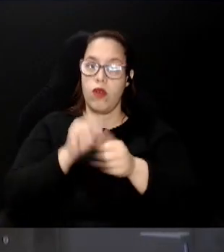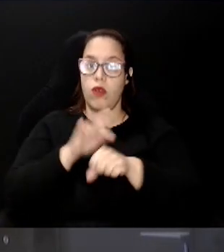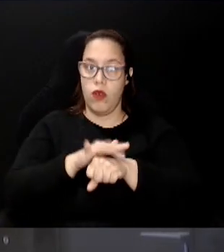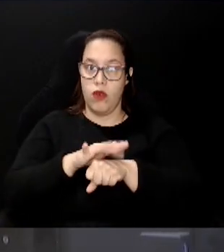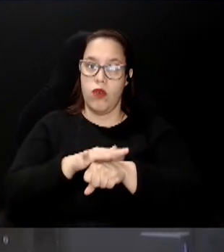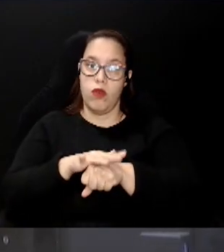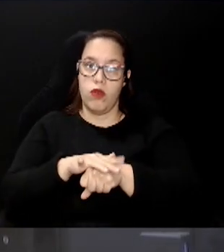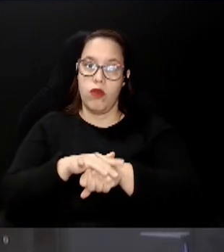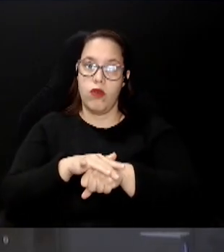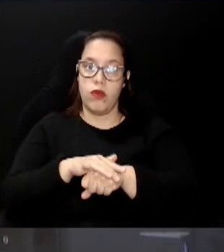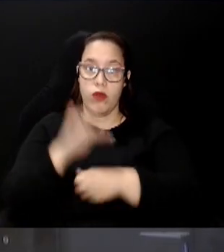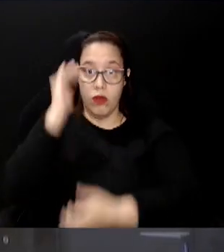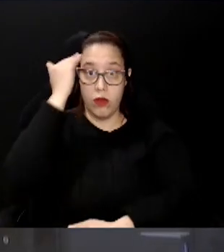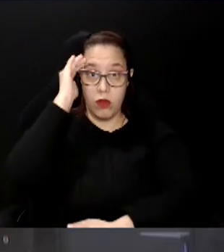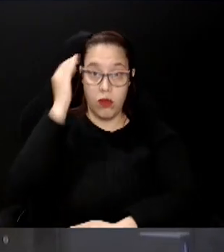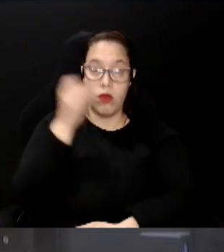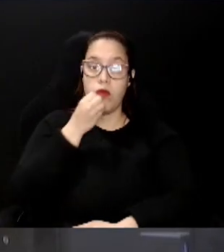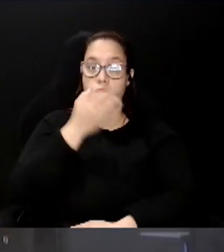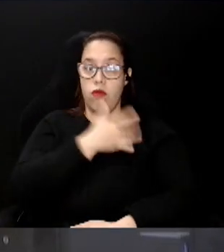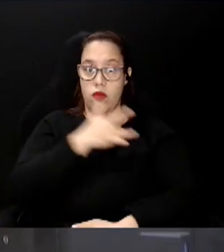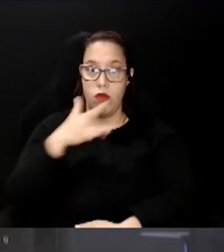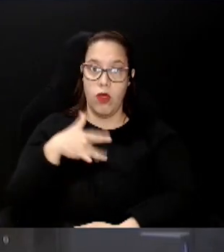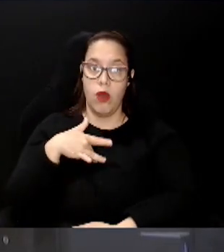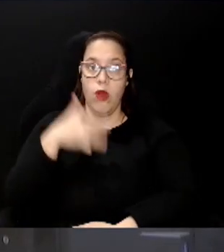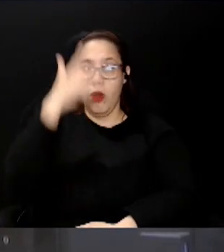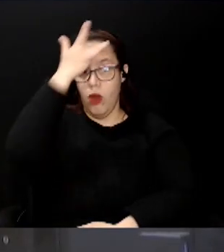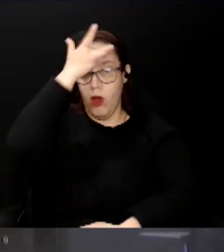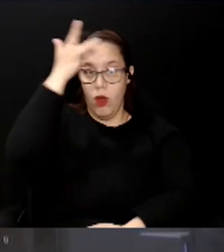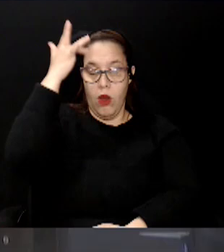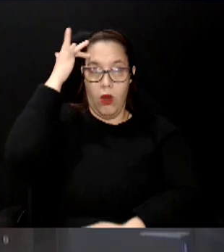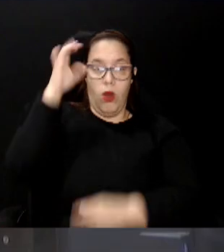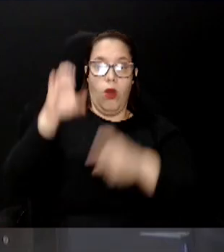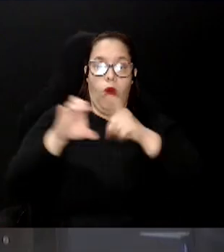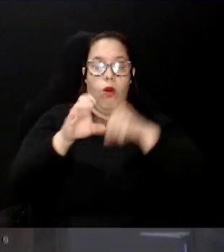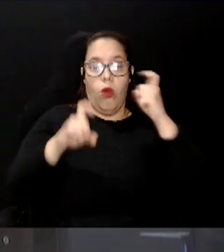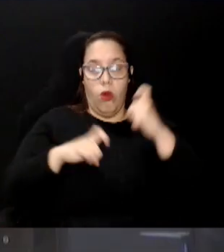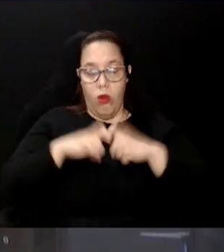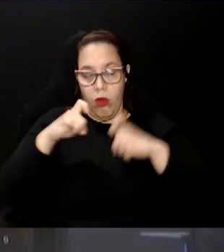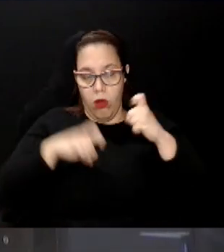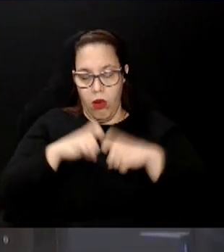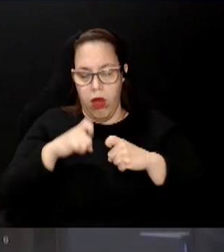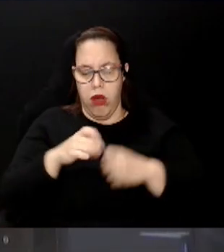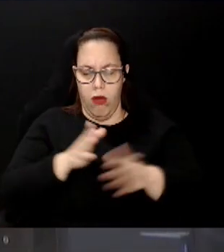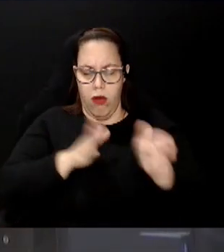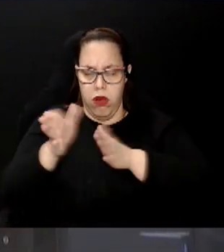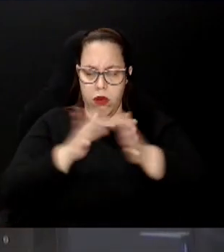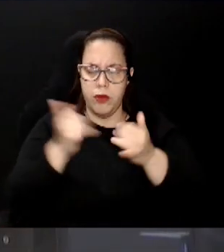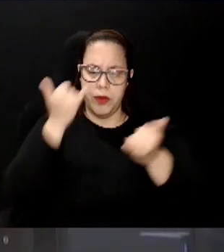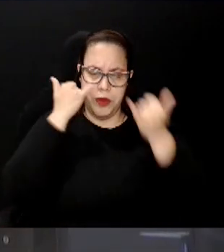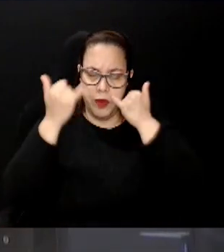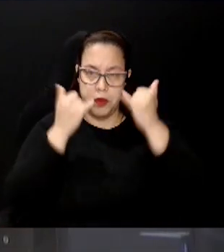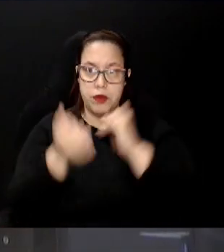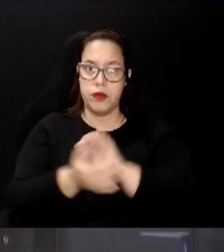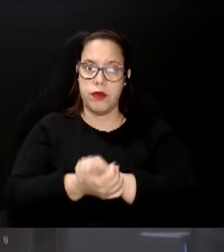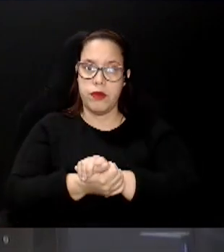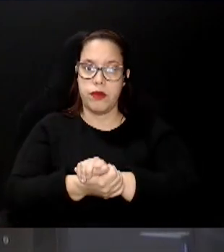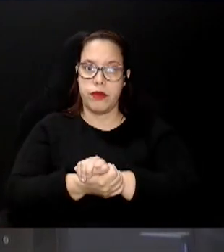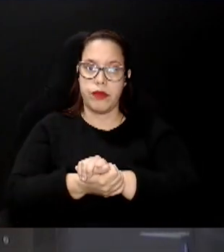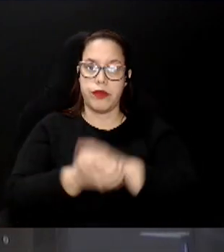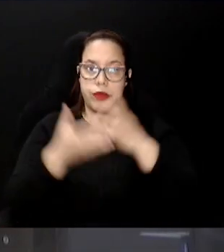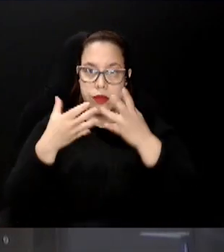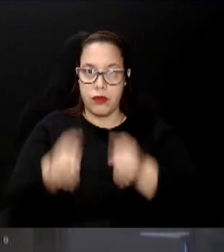compreende o bem-estar mental, a autonomia sexual, o acesso à informação e o acolhimento sem